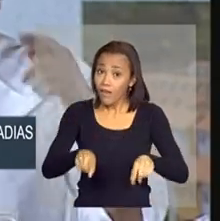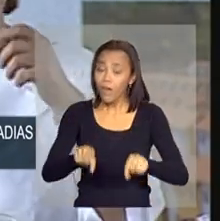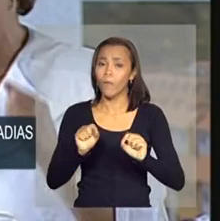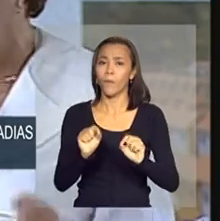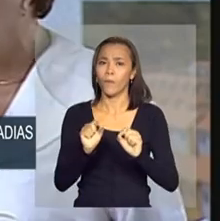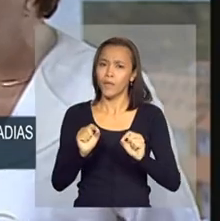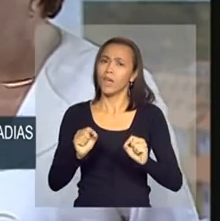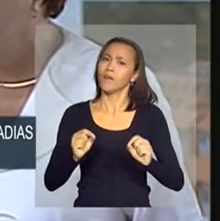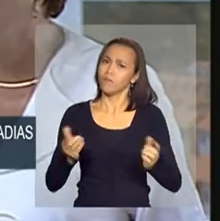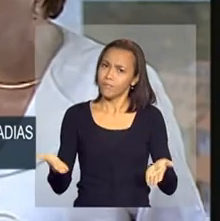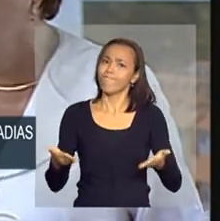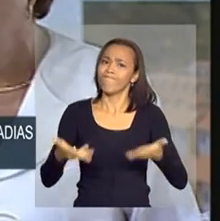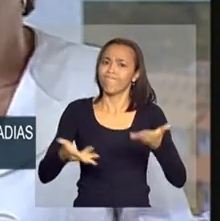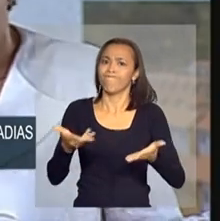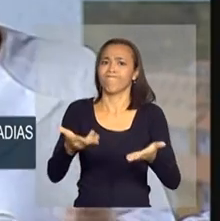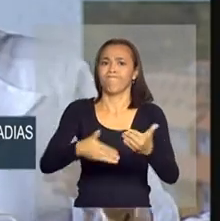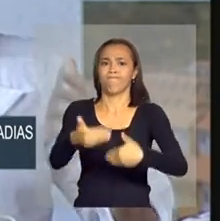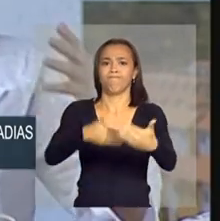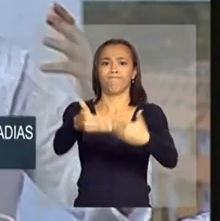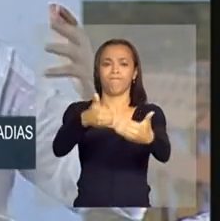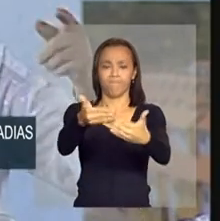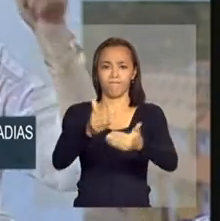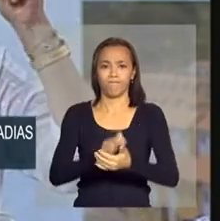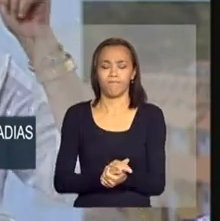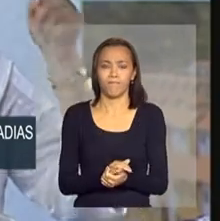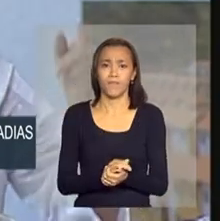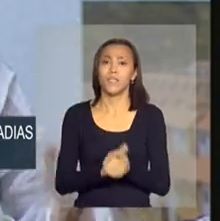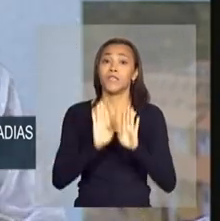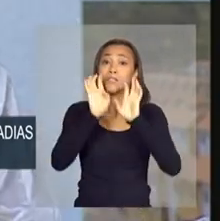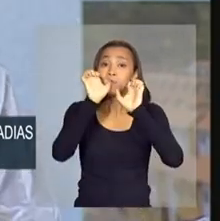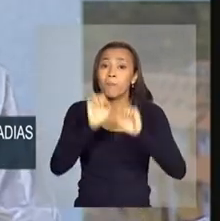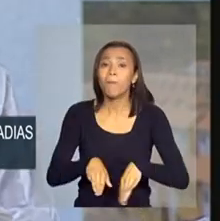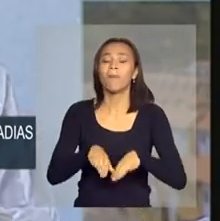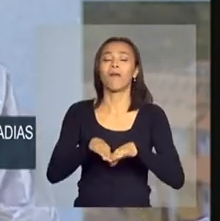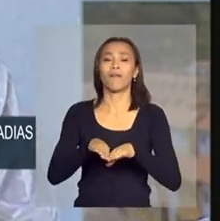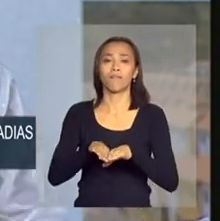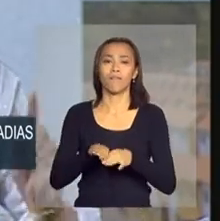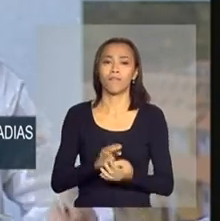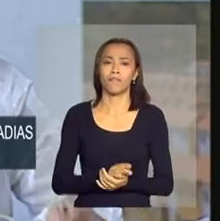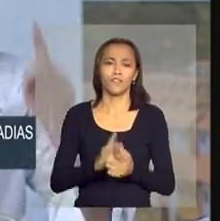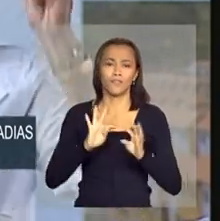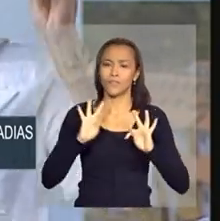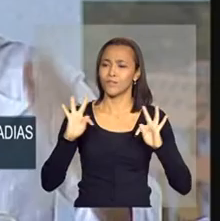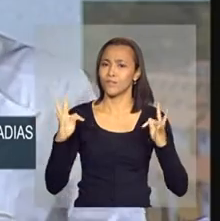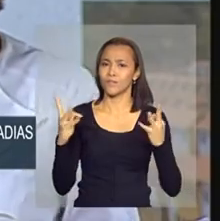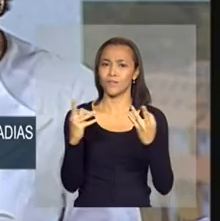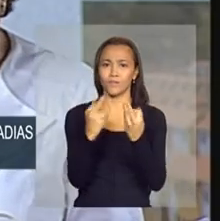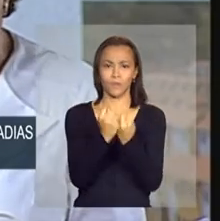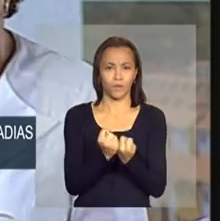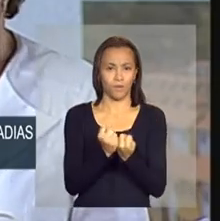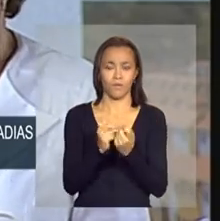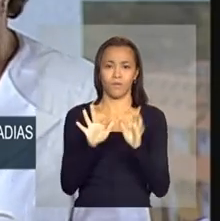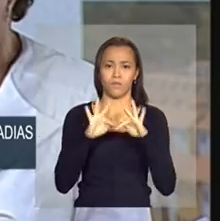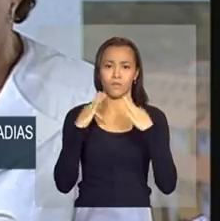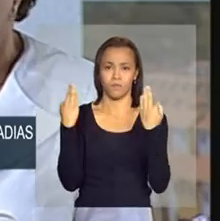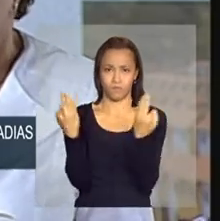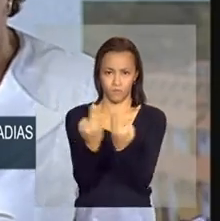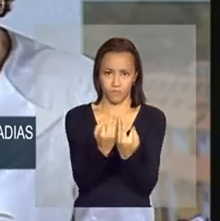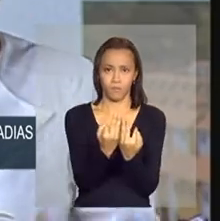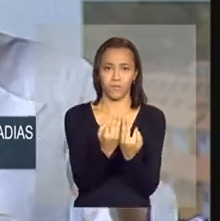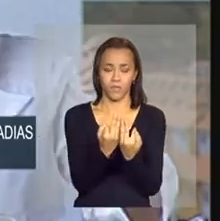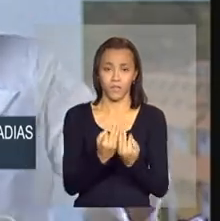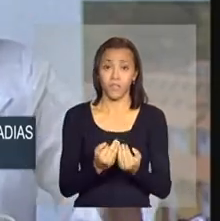direção do desenvolvimento e do bem-estar de todas as famílias